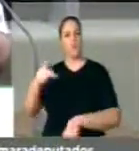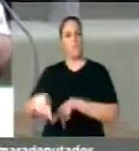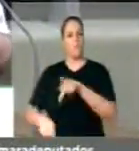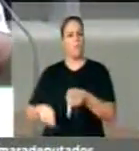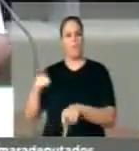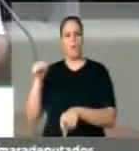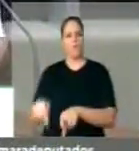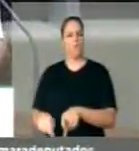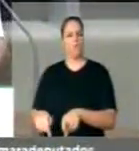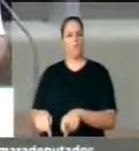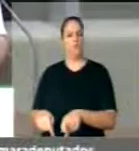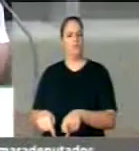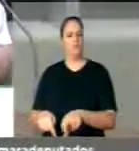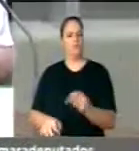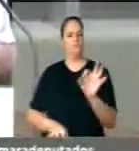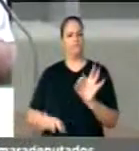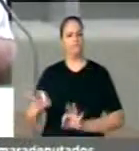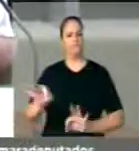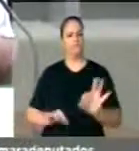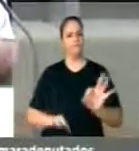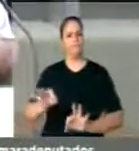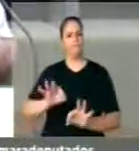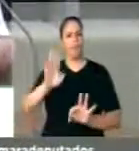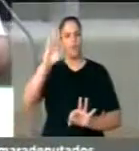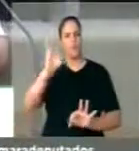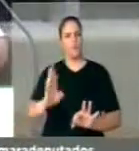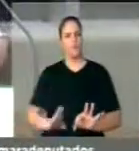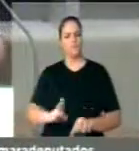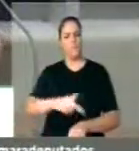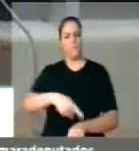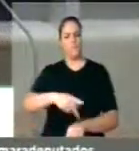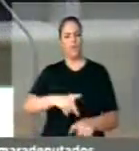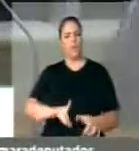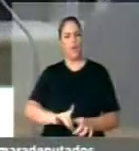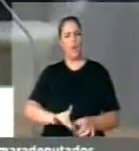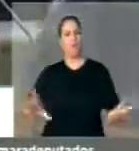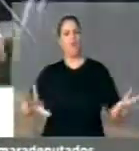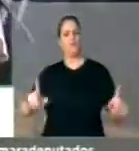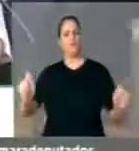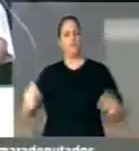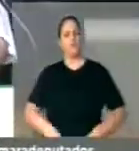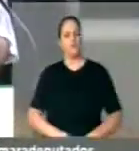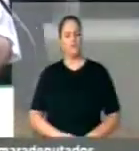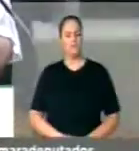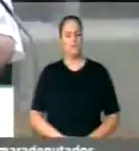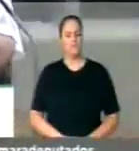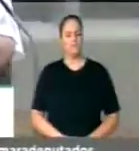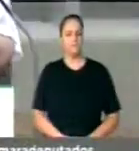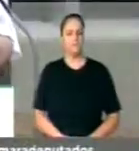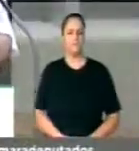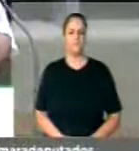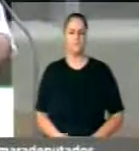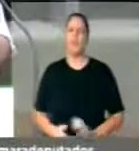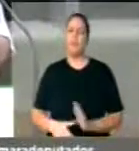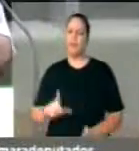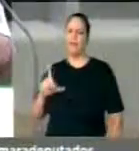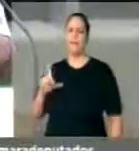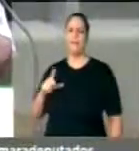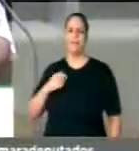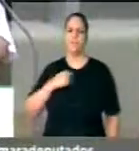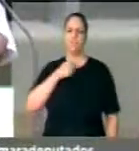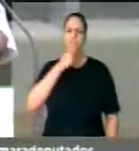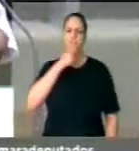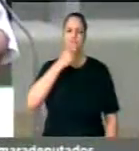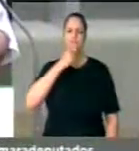de um projeto de nação livre e soberana. Antes do lançamento da nossa candidatura,